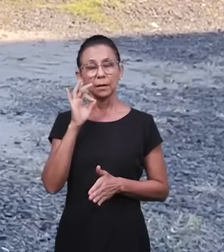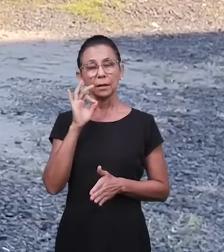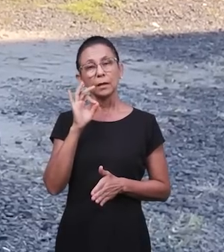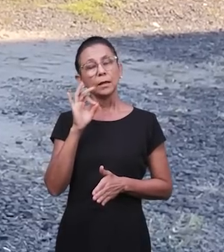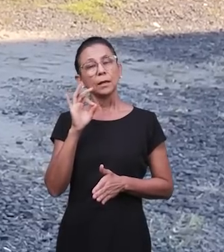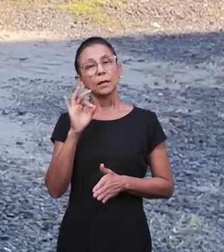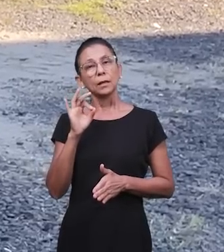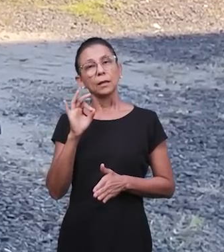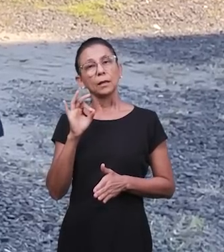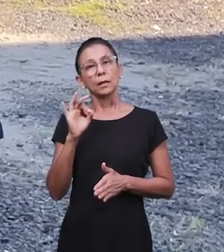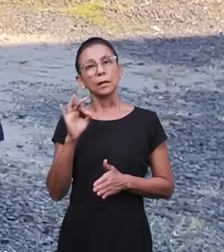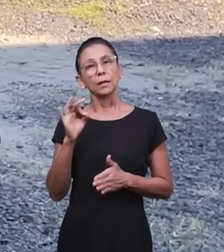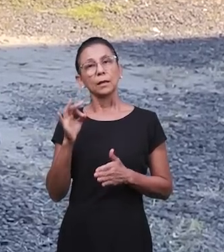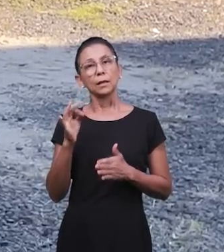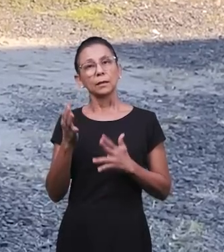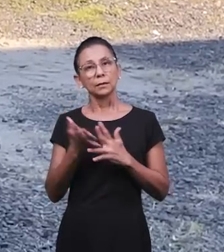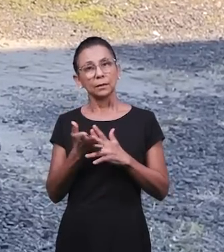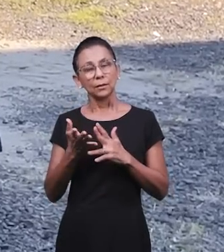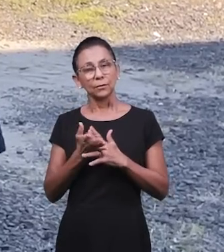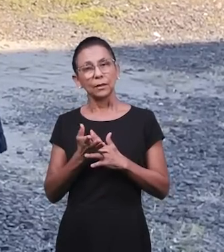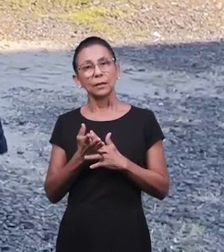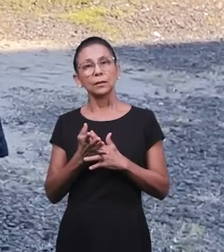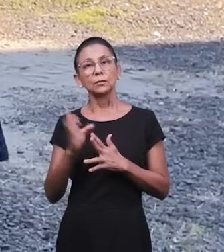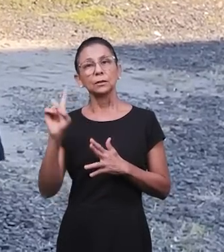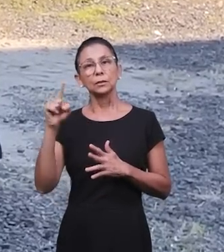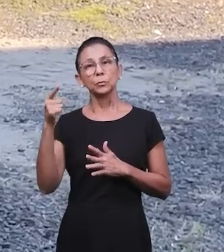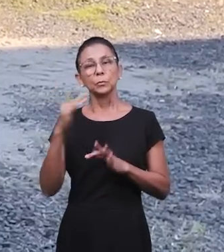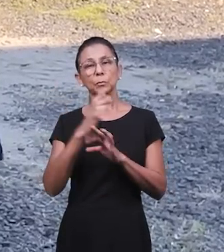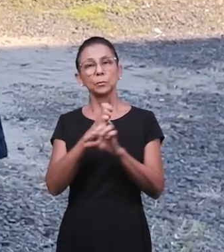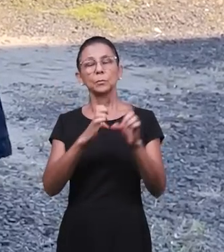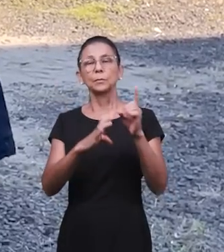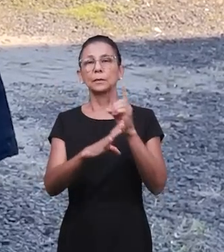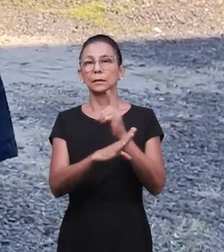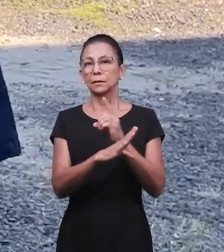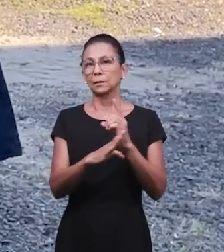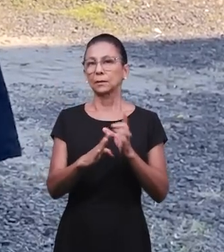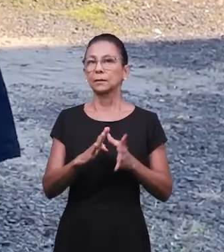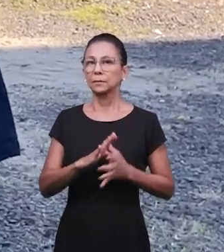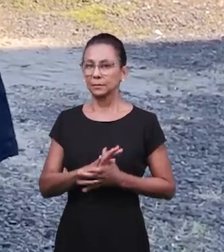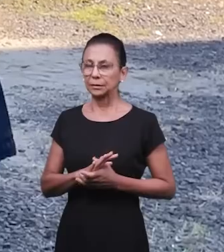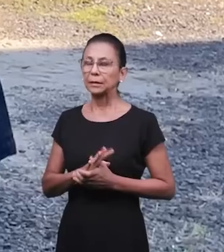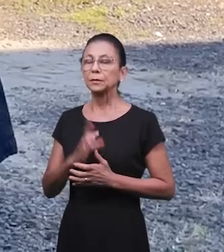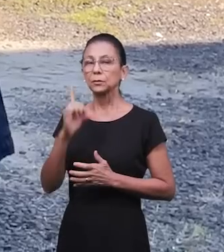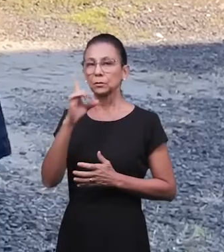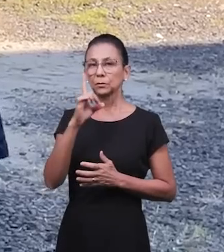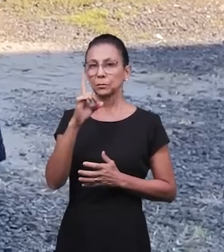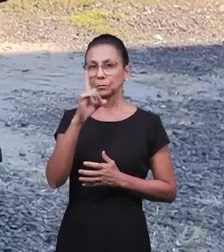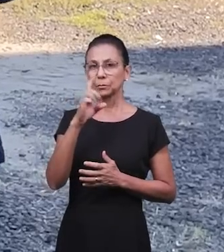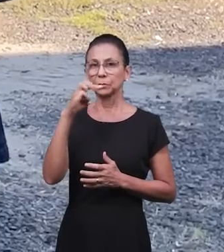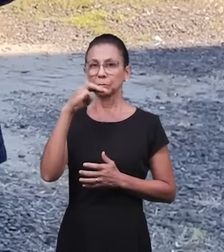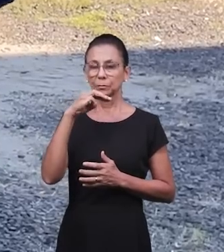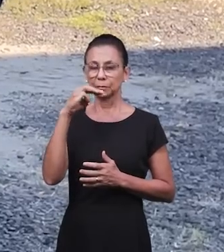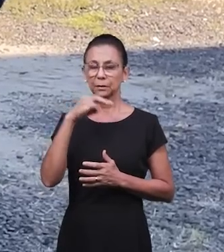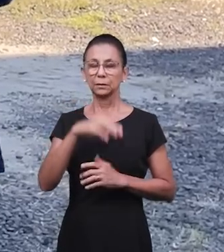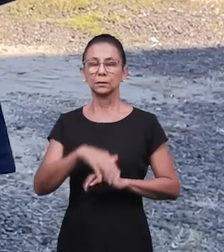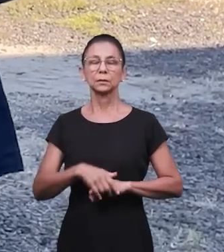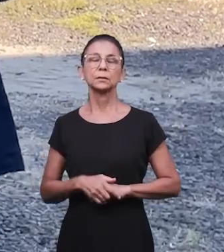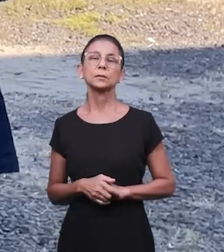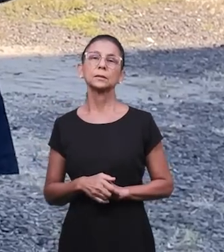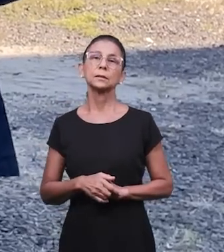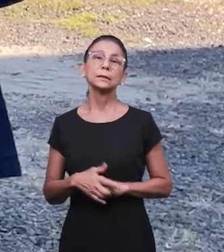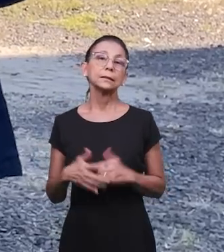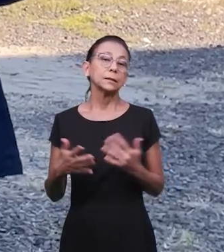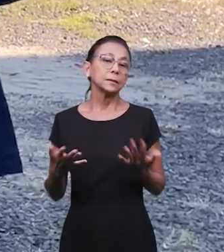vamos participar da escola bíblica dominical diretamente do Manaim, né? Vamos participar agora, já estamos